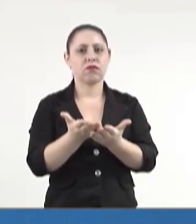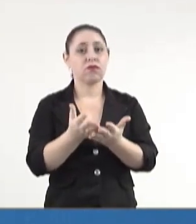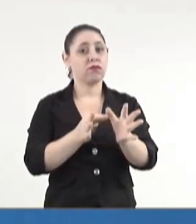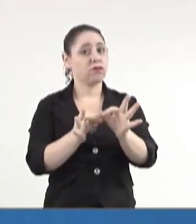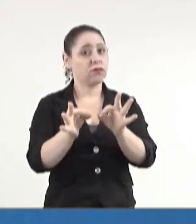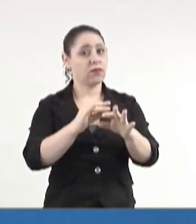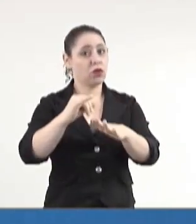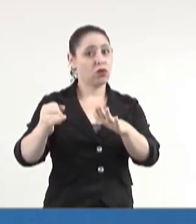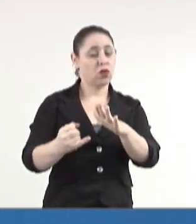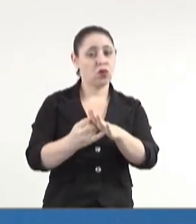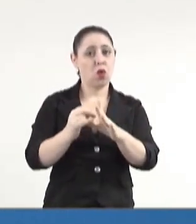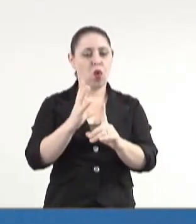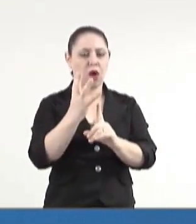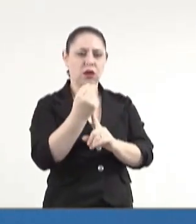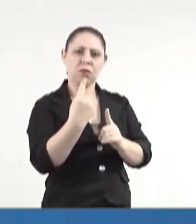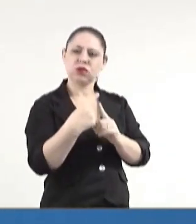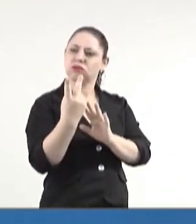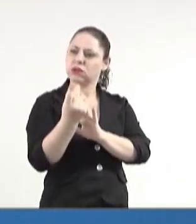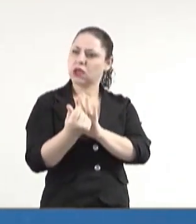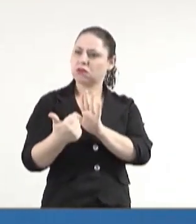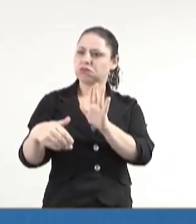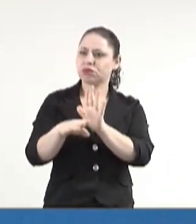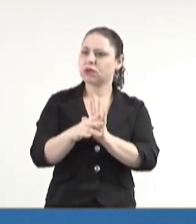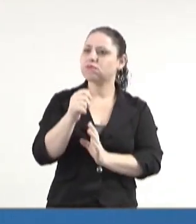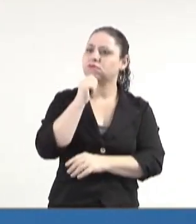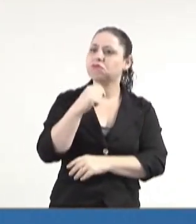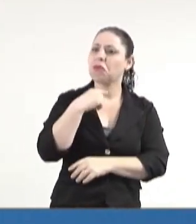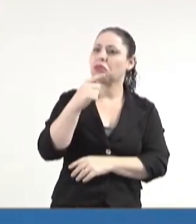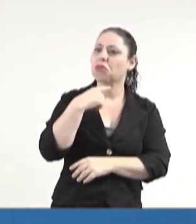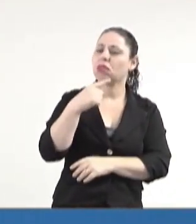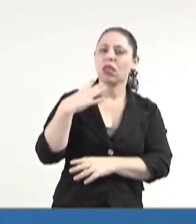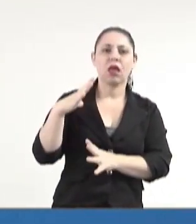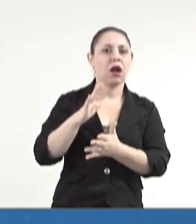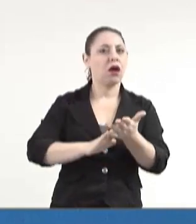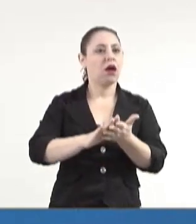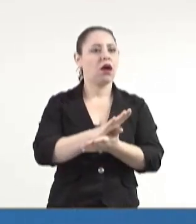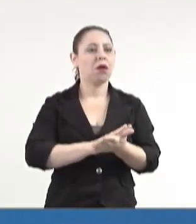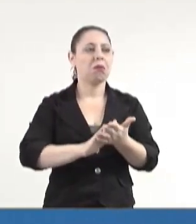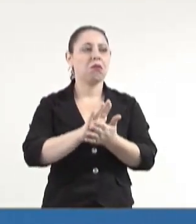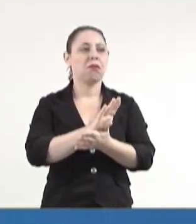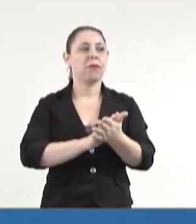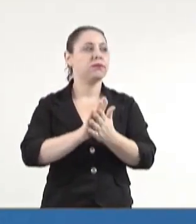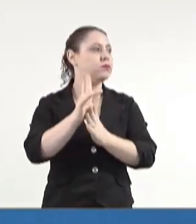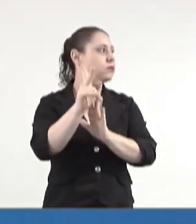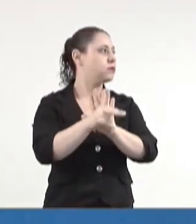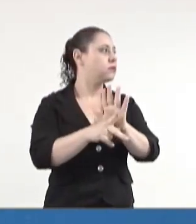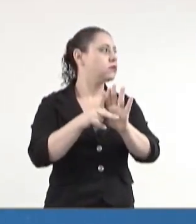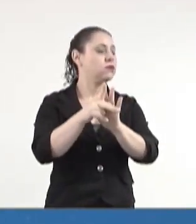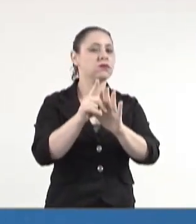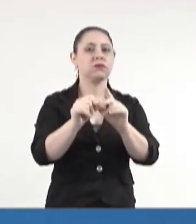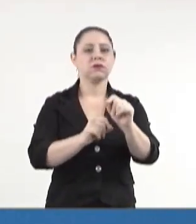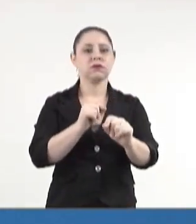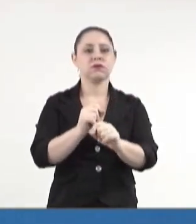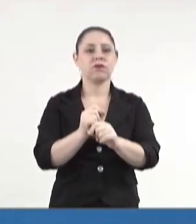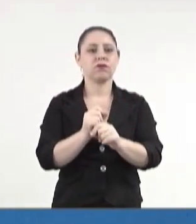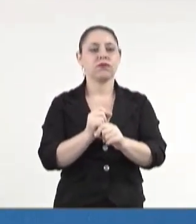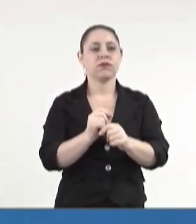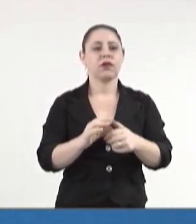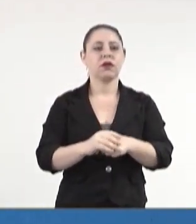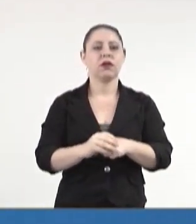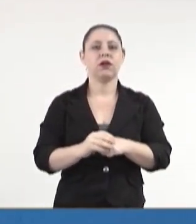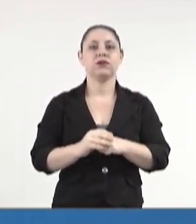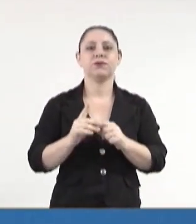estivessem participando da Lei Paulo Gustavo. E para a gente, naquele momento, foi uma grande vitória. Mas, de lá para cá, eu venho